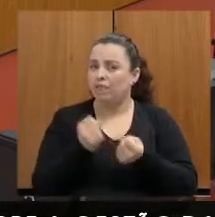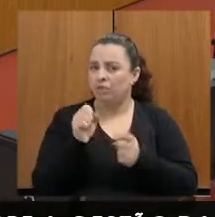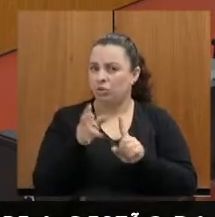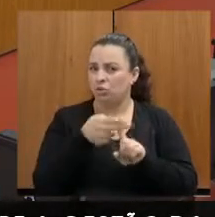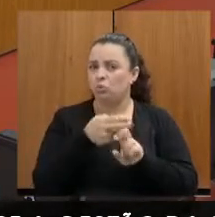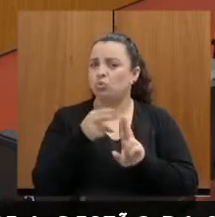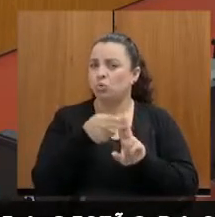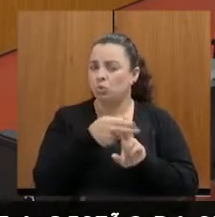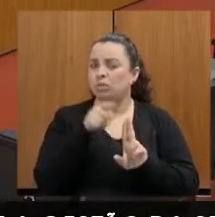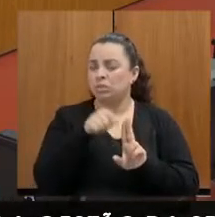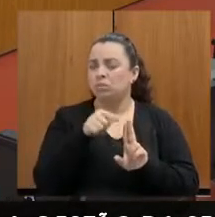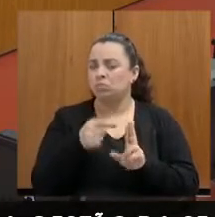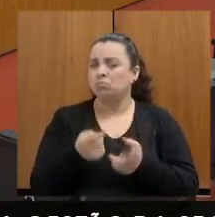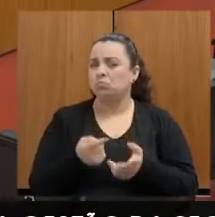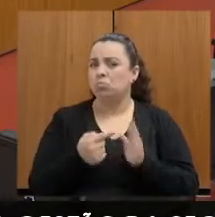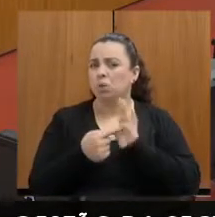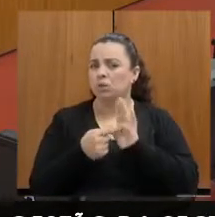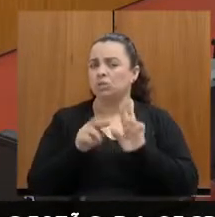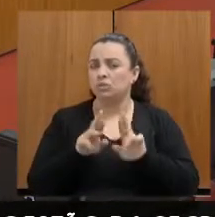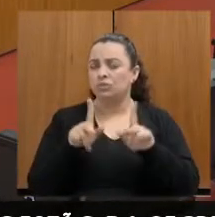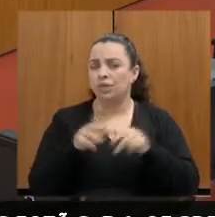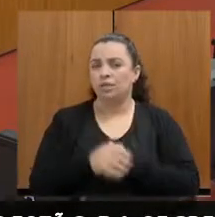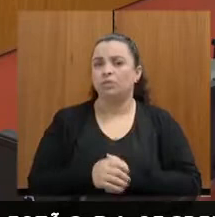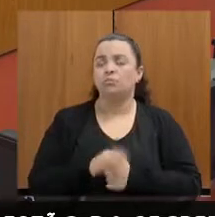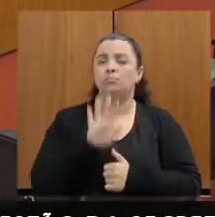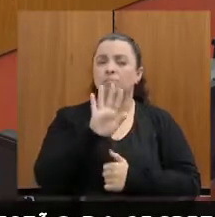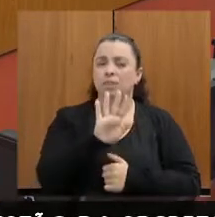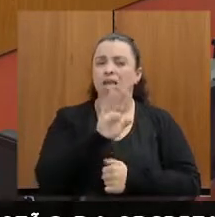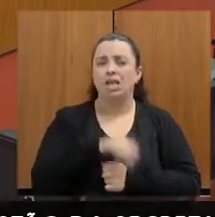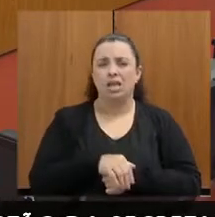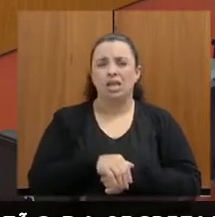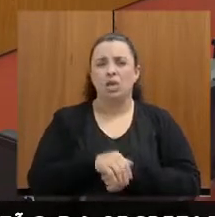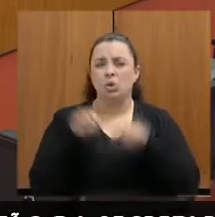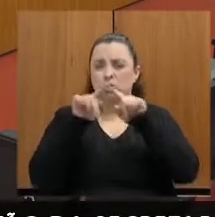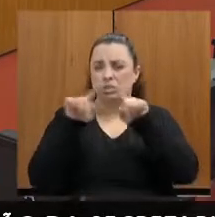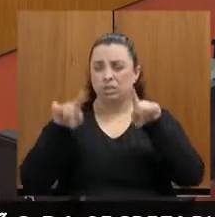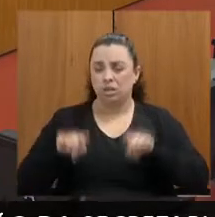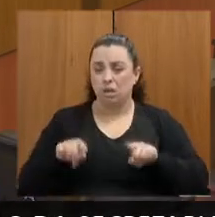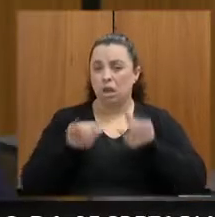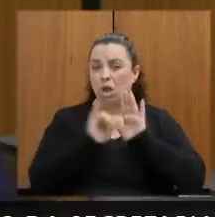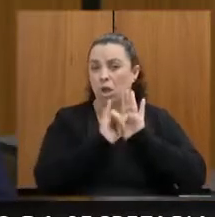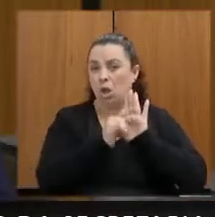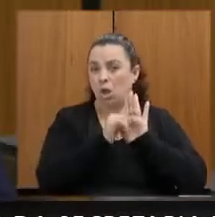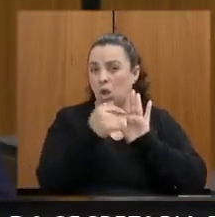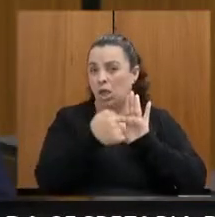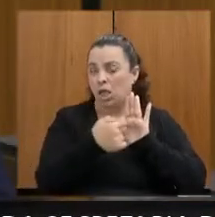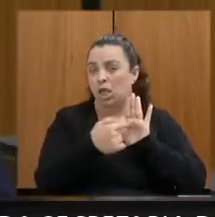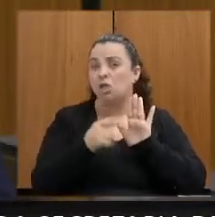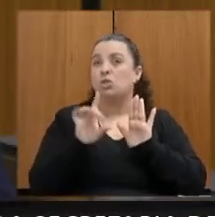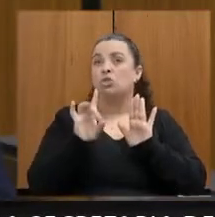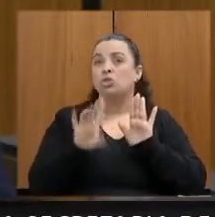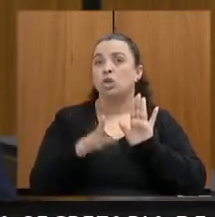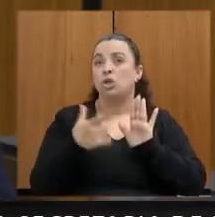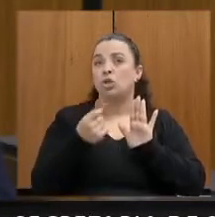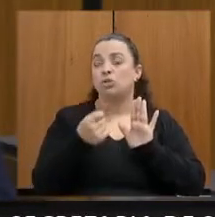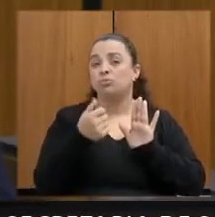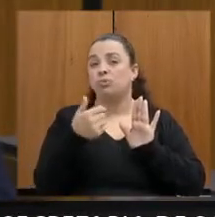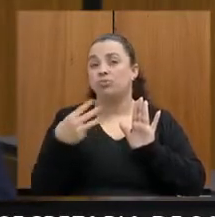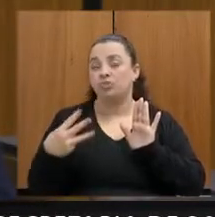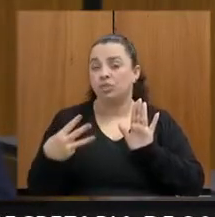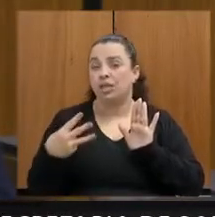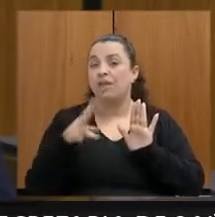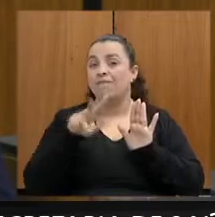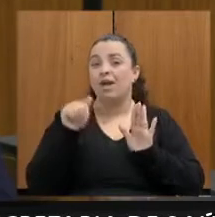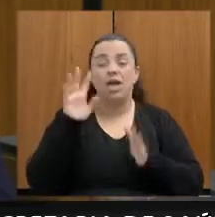é secretário a situação dos Servidores conforme está no edital só vai ser resolvido em 2023 junto Qual é